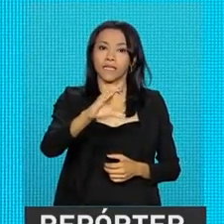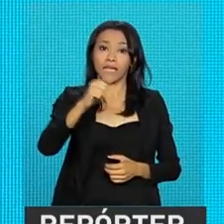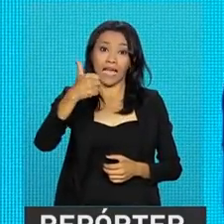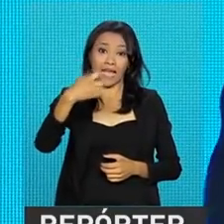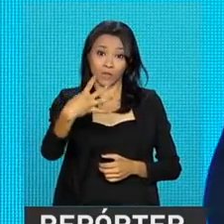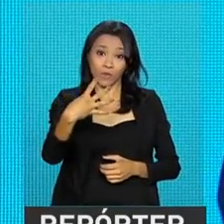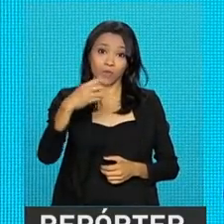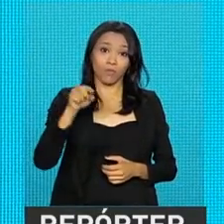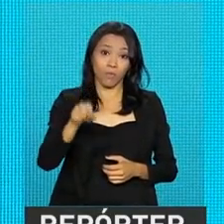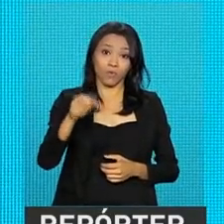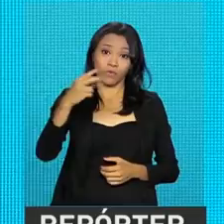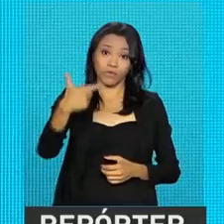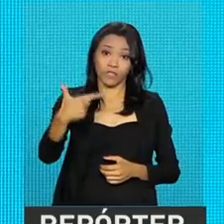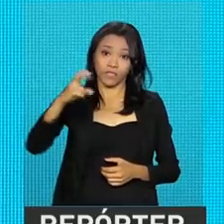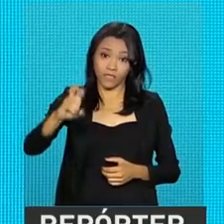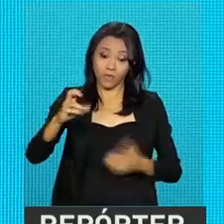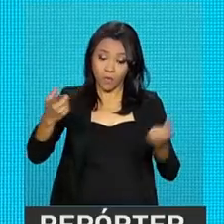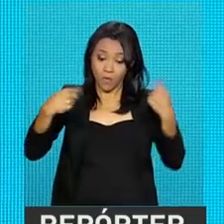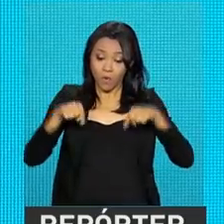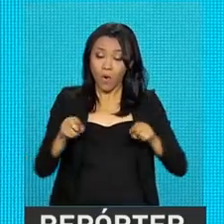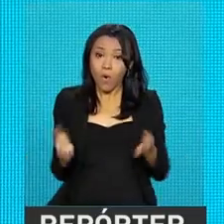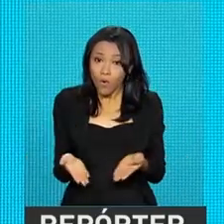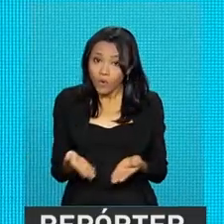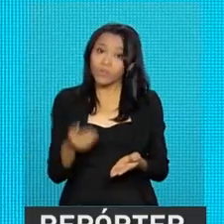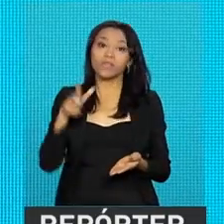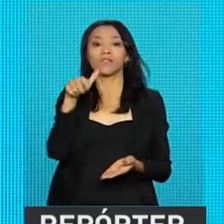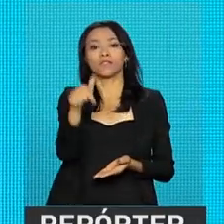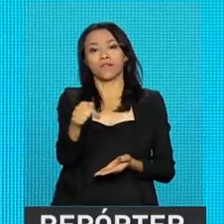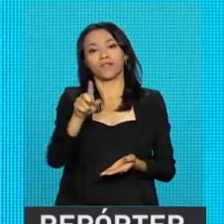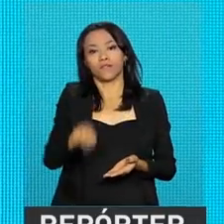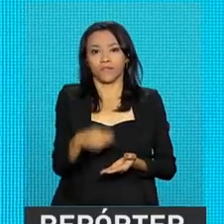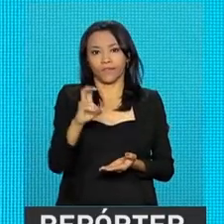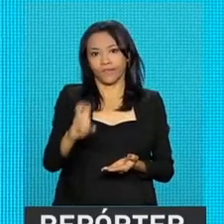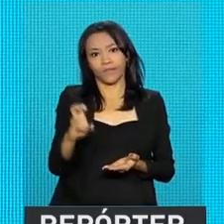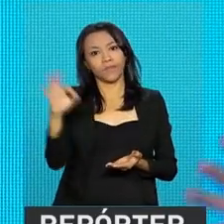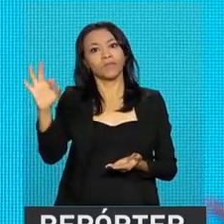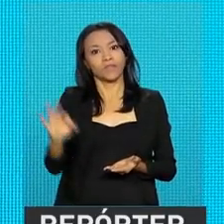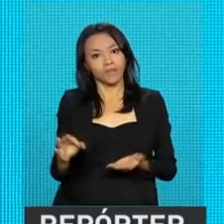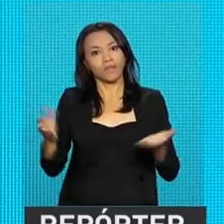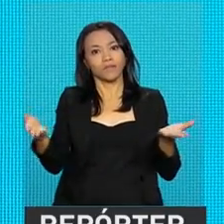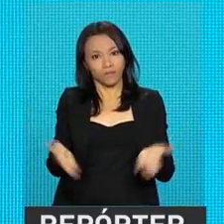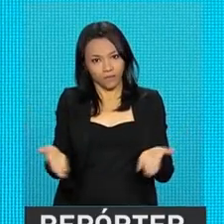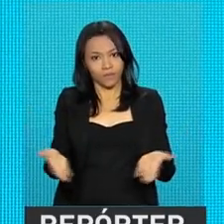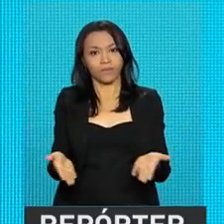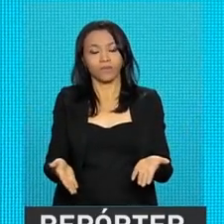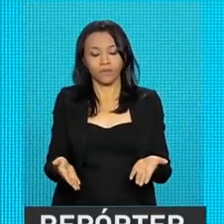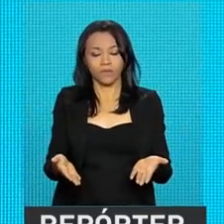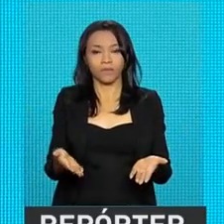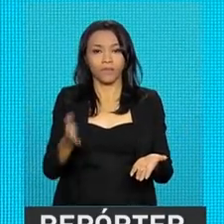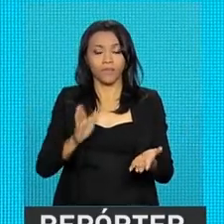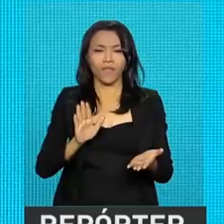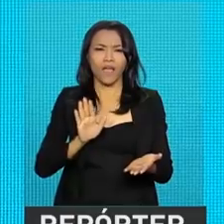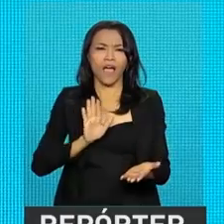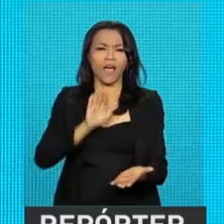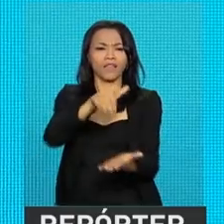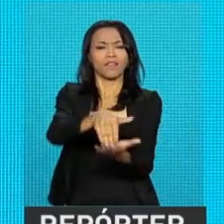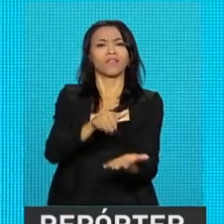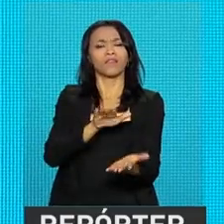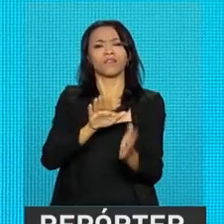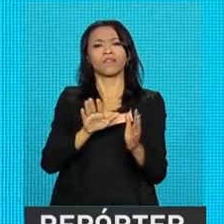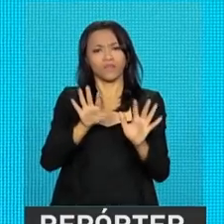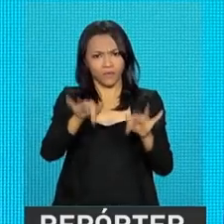hoje está em 7 e meio vai poder chegar disso os analistas a 7% ao final